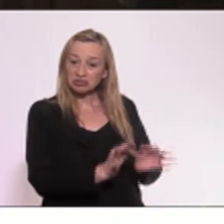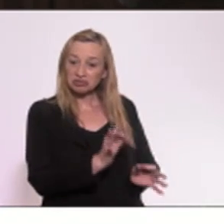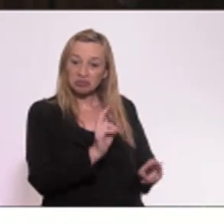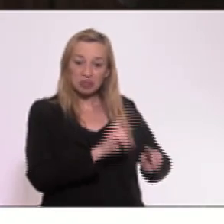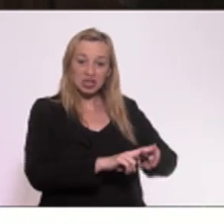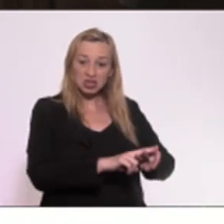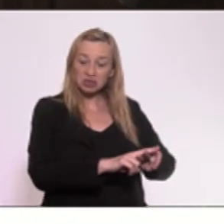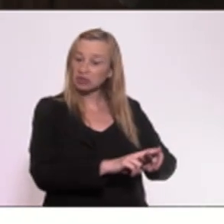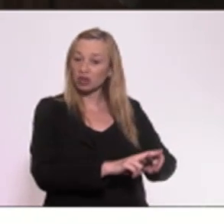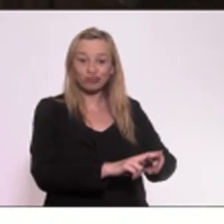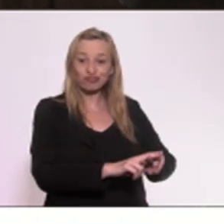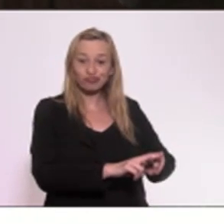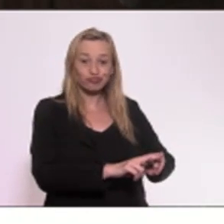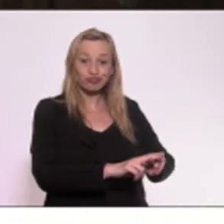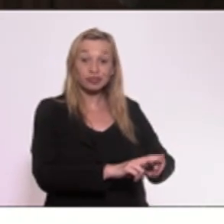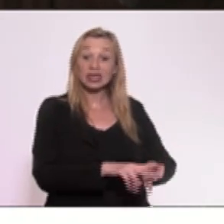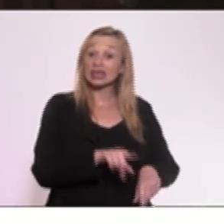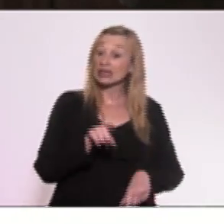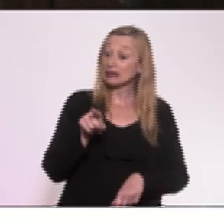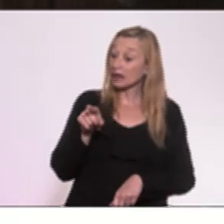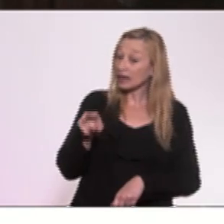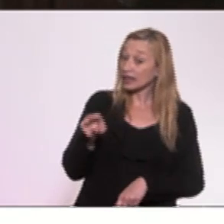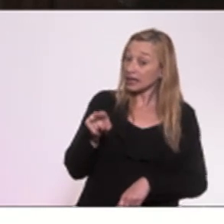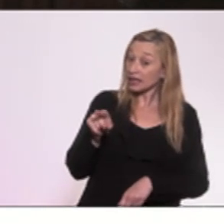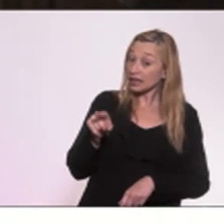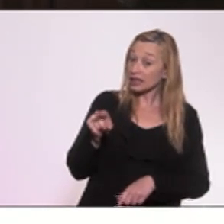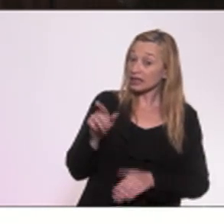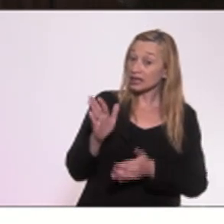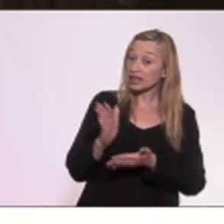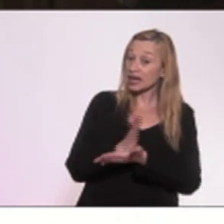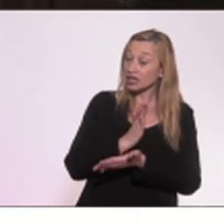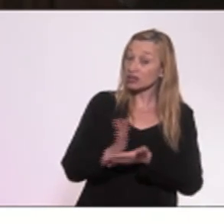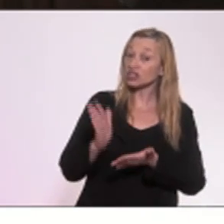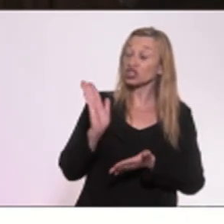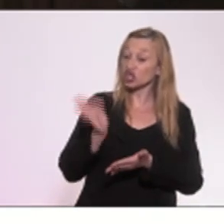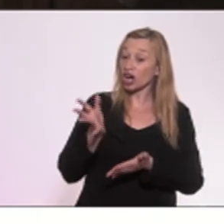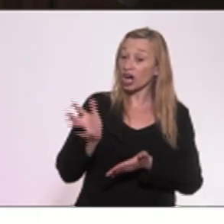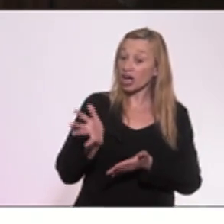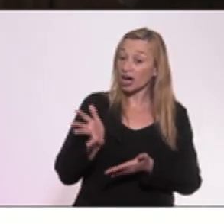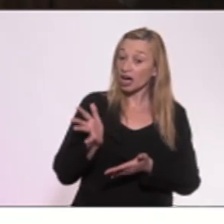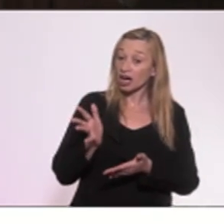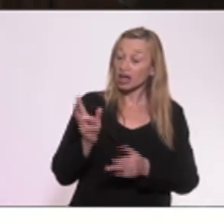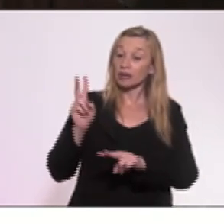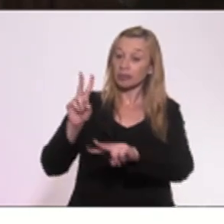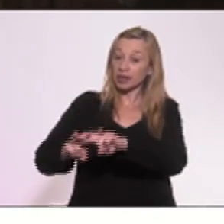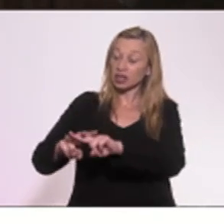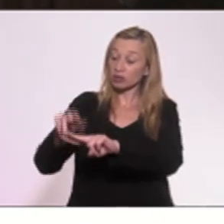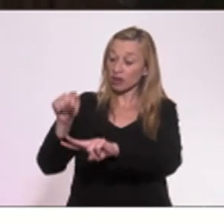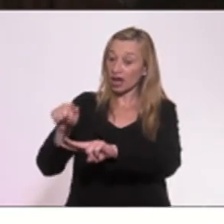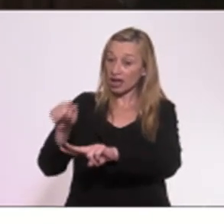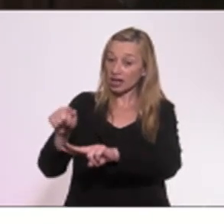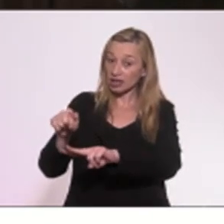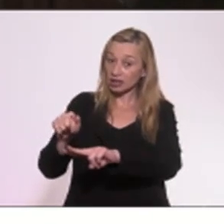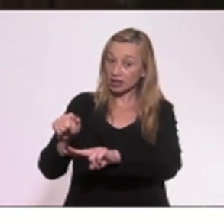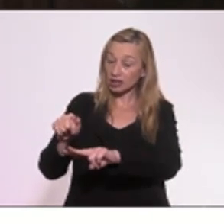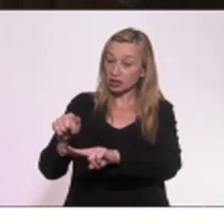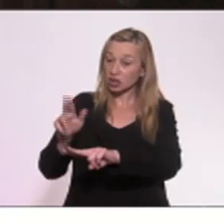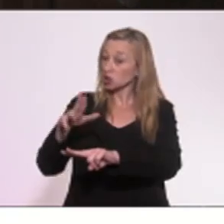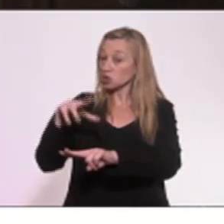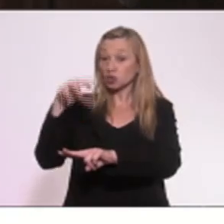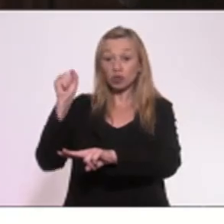presos. E aqueles que, às vezes, já cumpriram a sua pena, sequer são